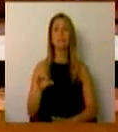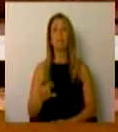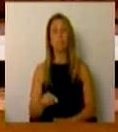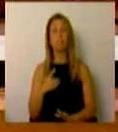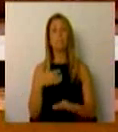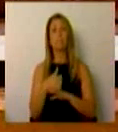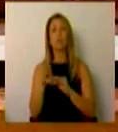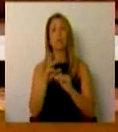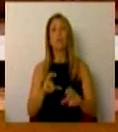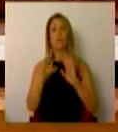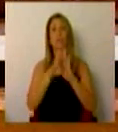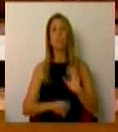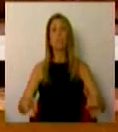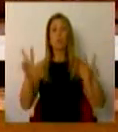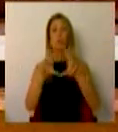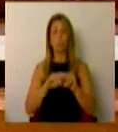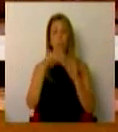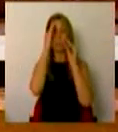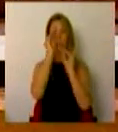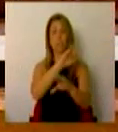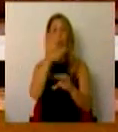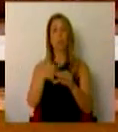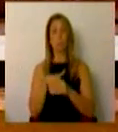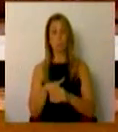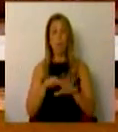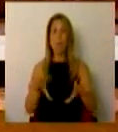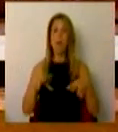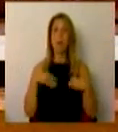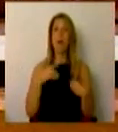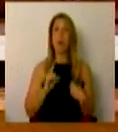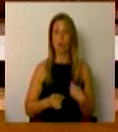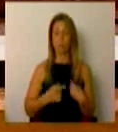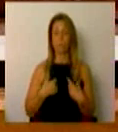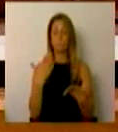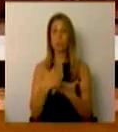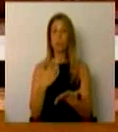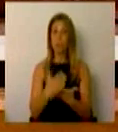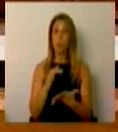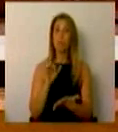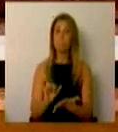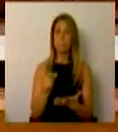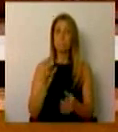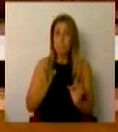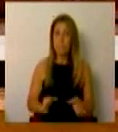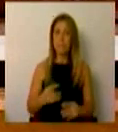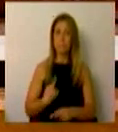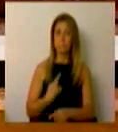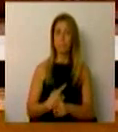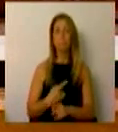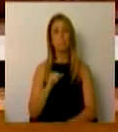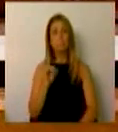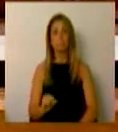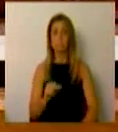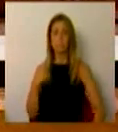novo regime de educação inclusiva, assumindo que a escola é, e tem mesmo de ser, verdadeiramente